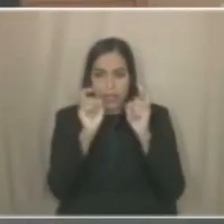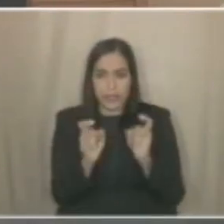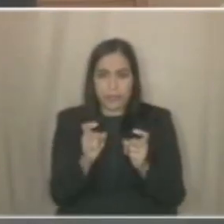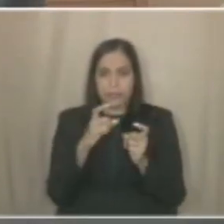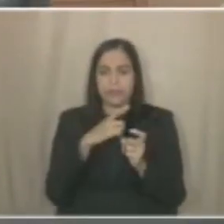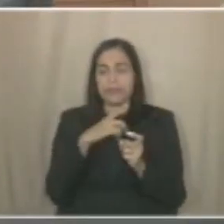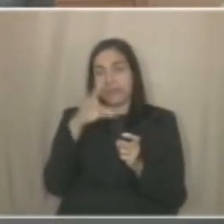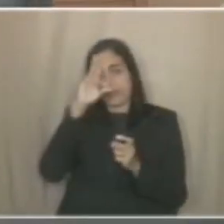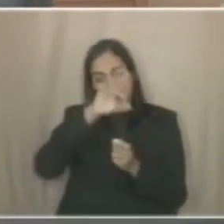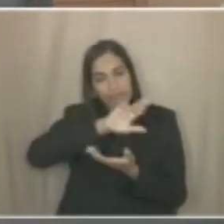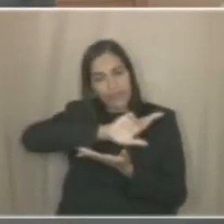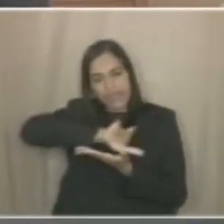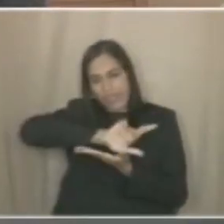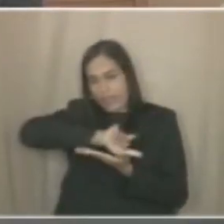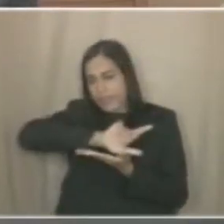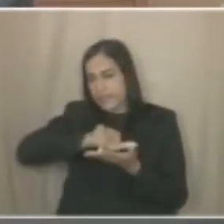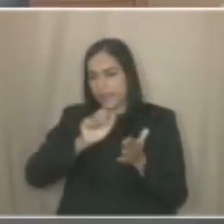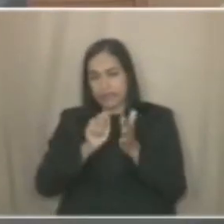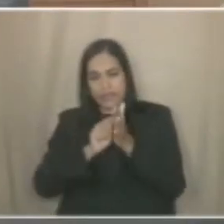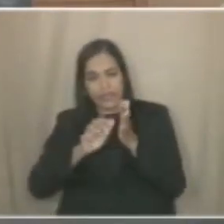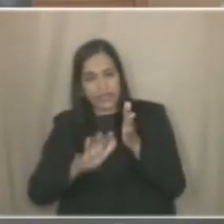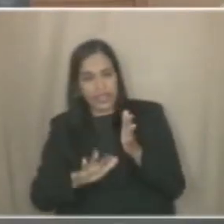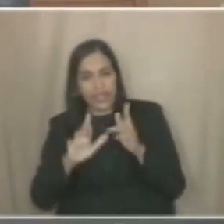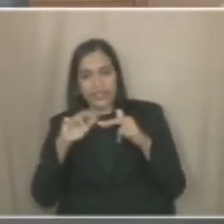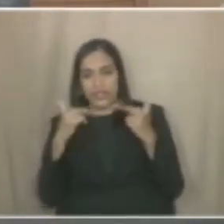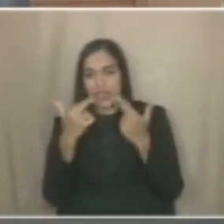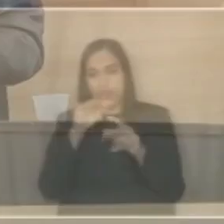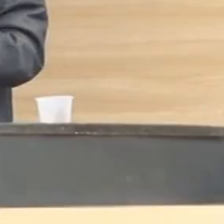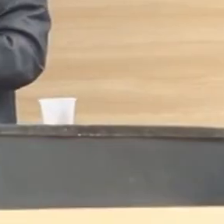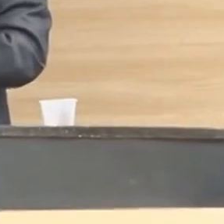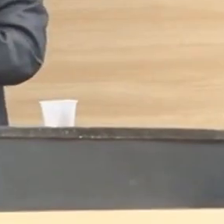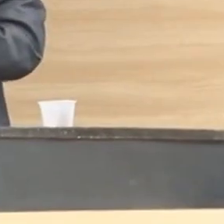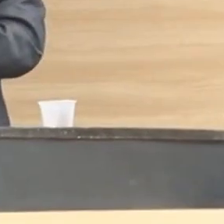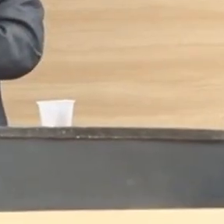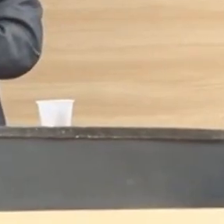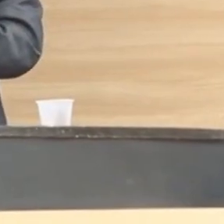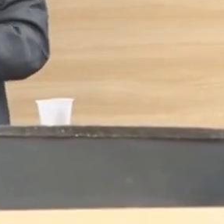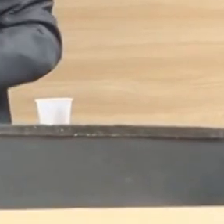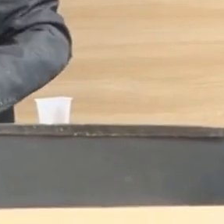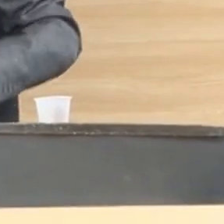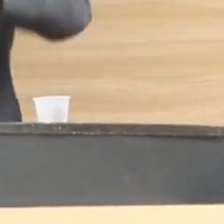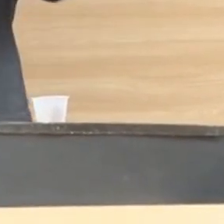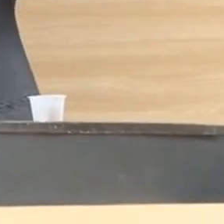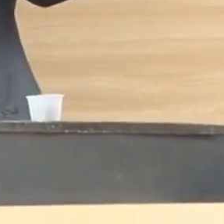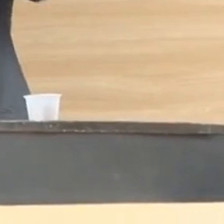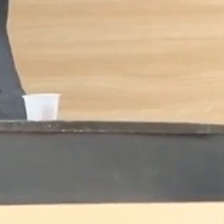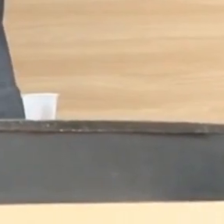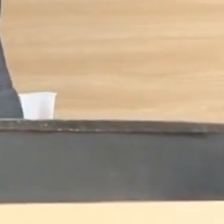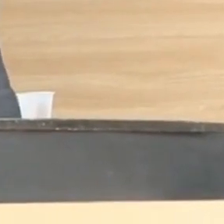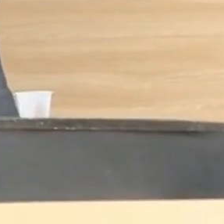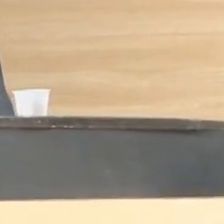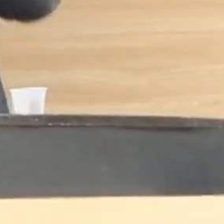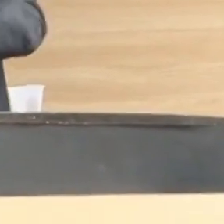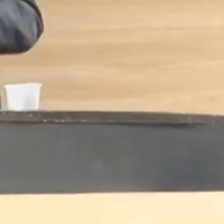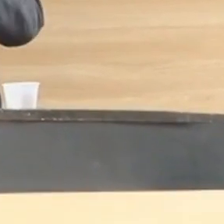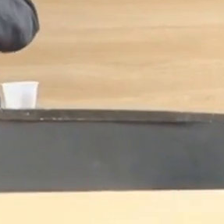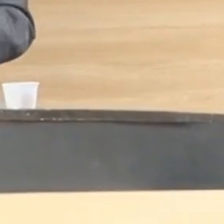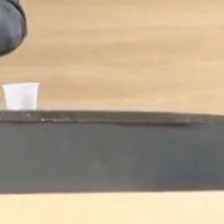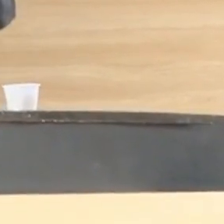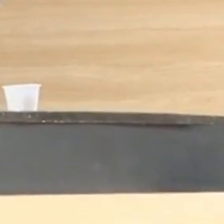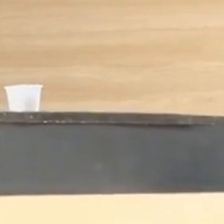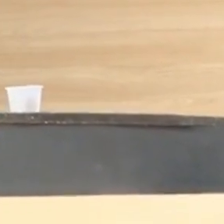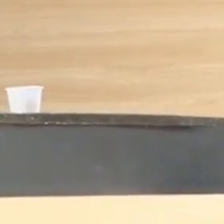em lembrança desses 10 anos inclusive uma sessão solene aqui nessa casa o vereador IV Moraes ainda atu críticas